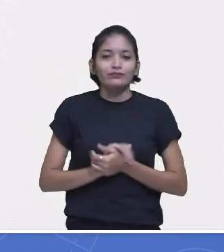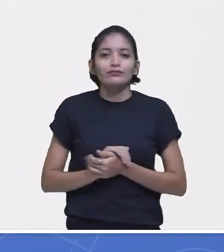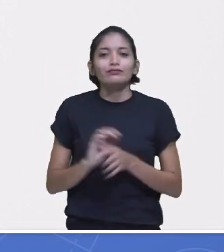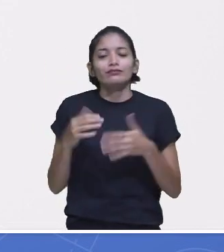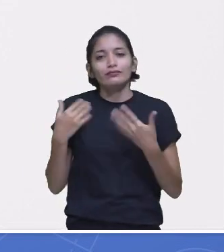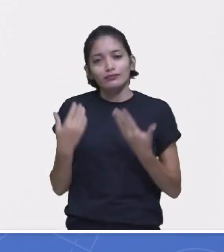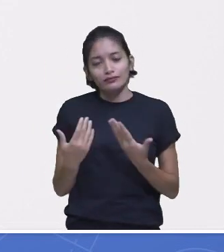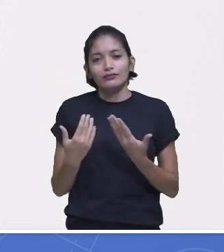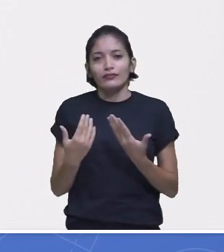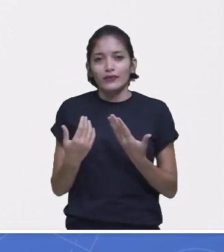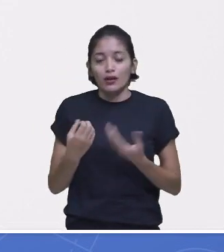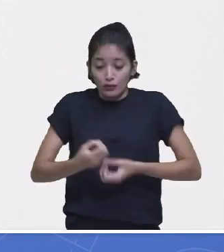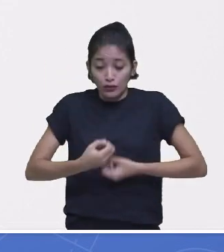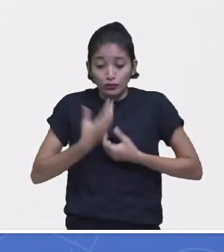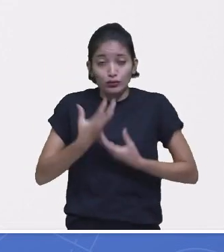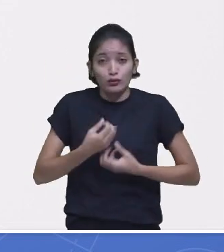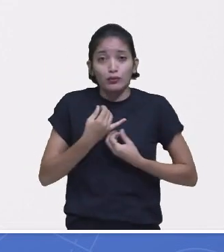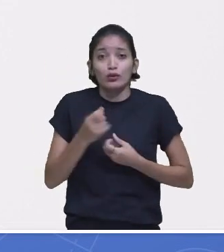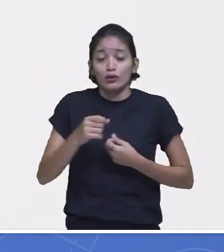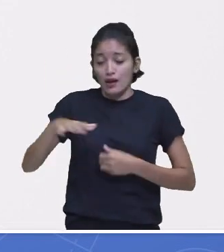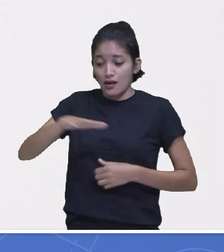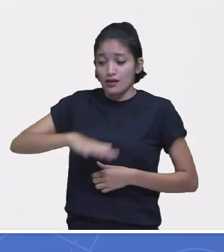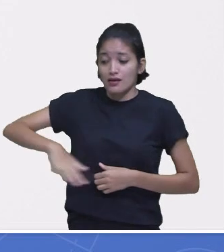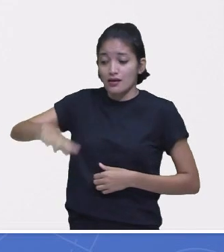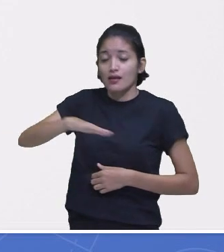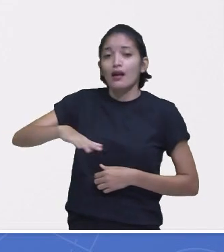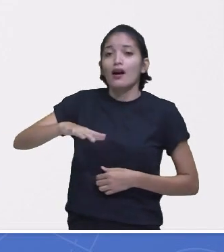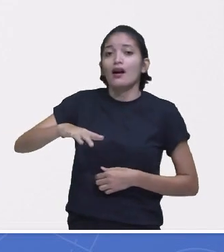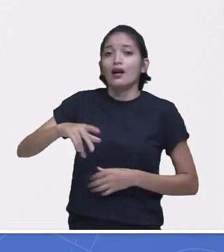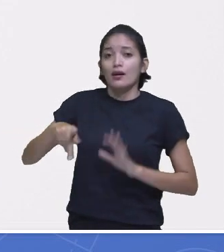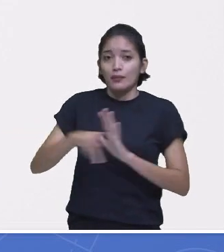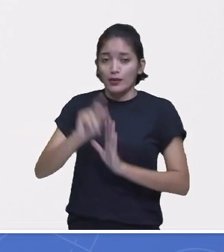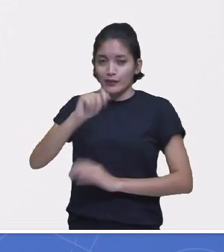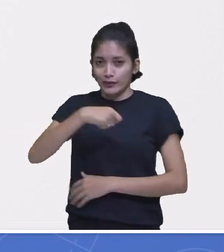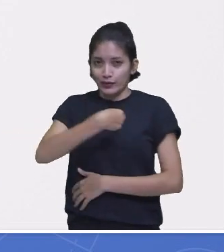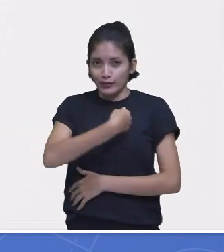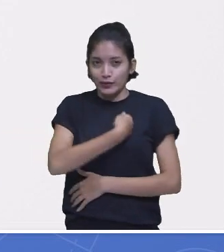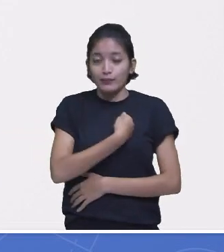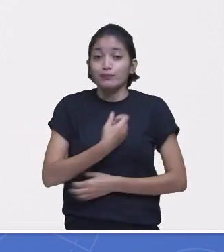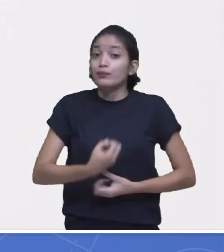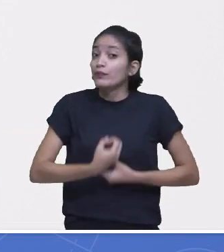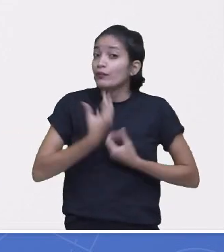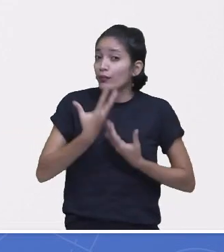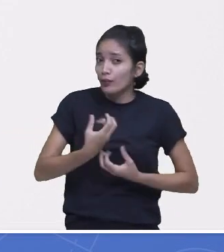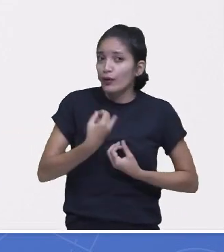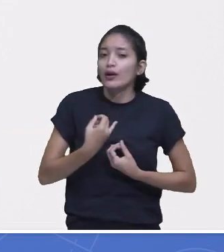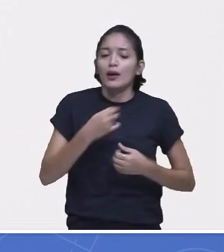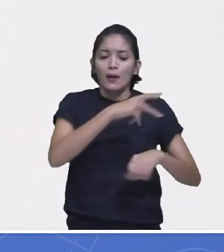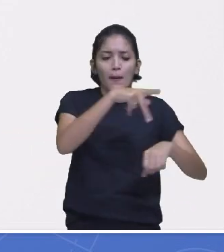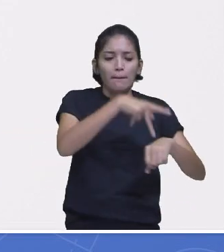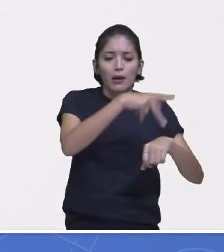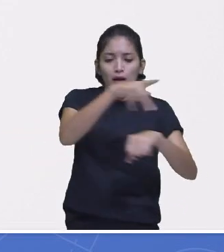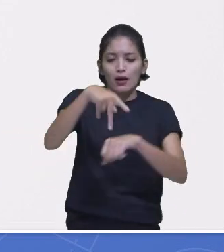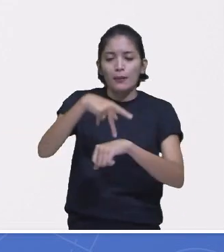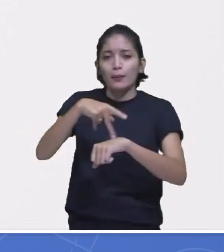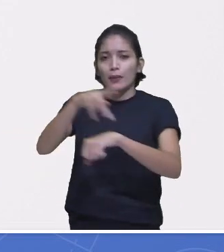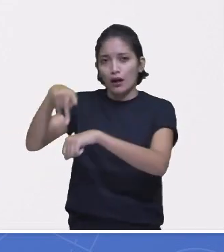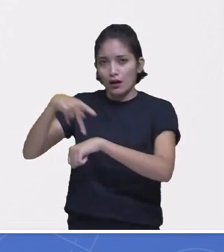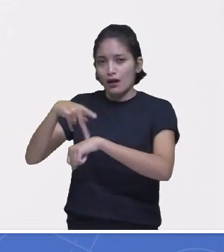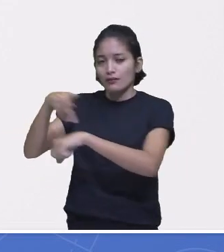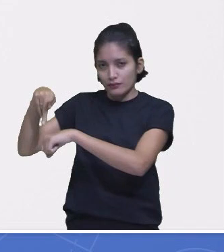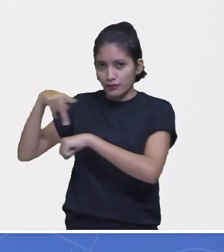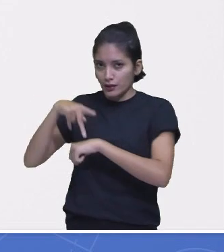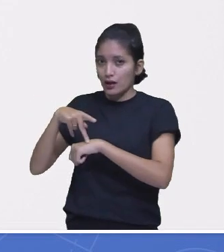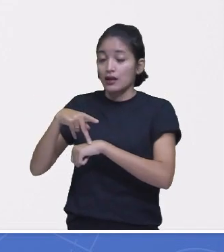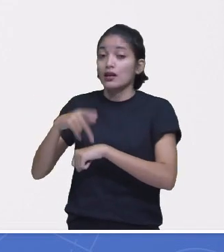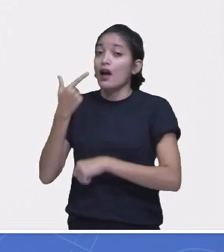Então, os poetas aí pertencem ao universo hispânico. São poetas de países